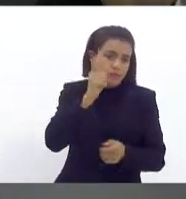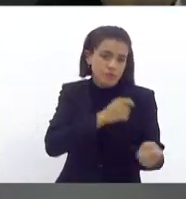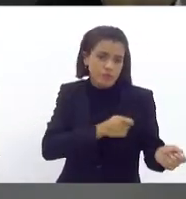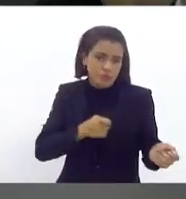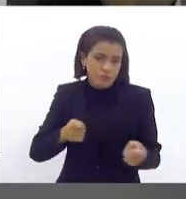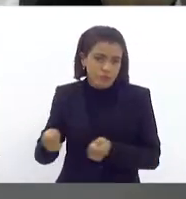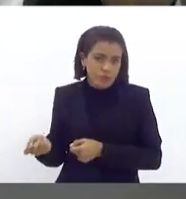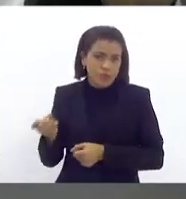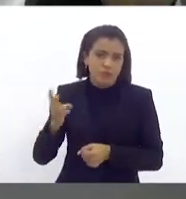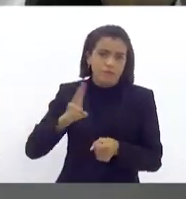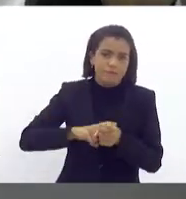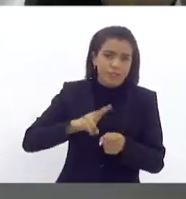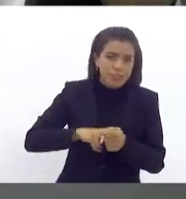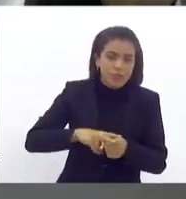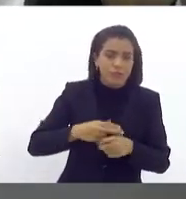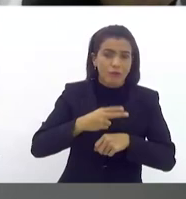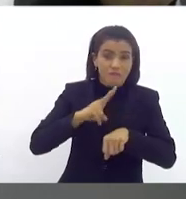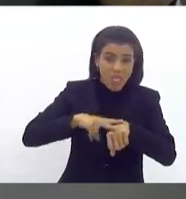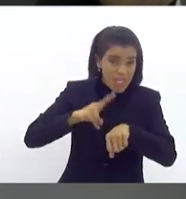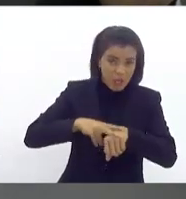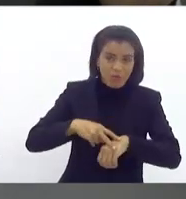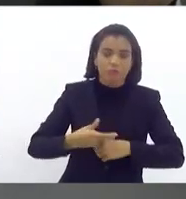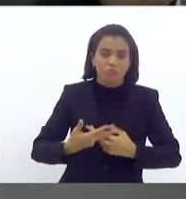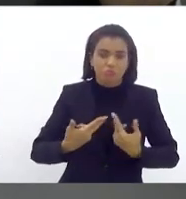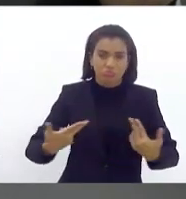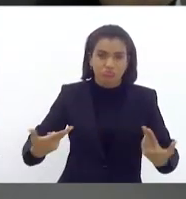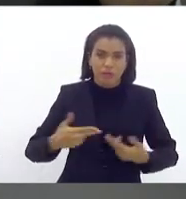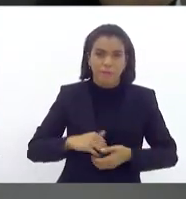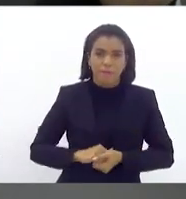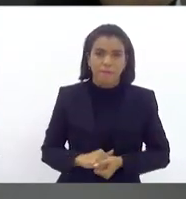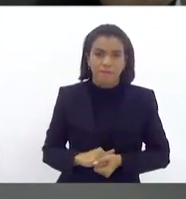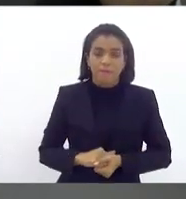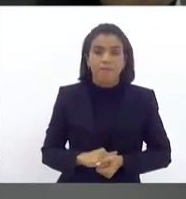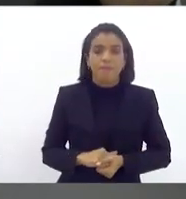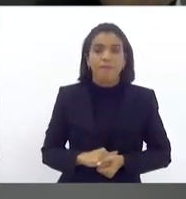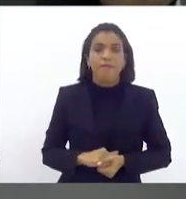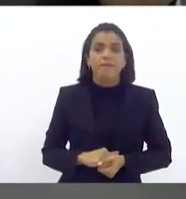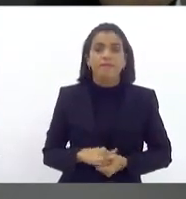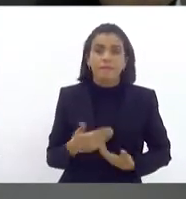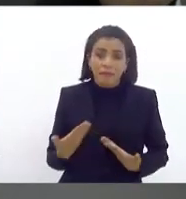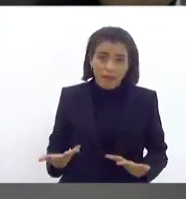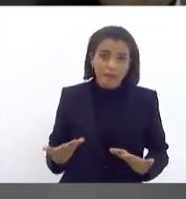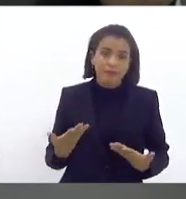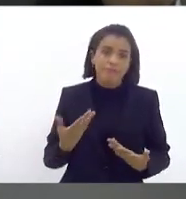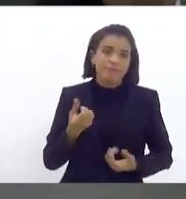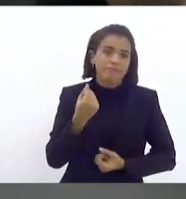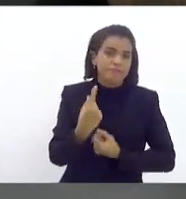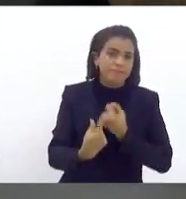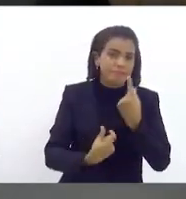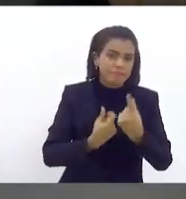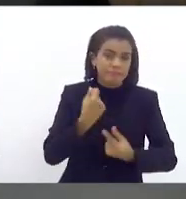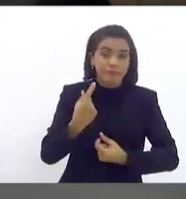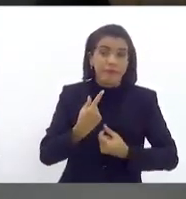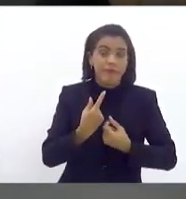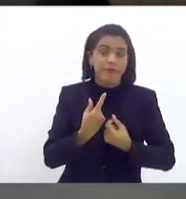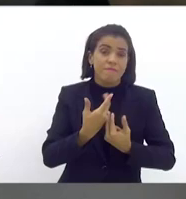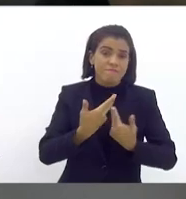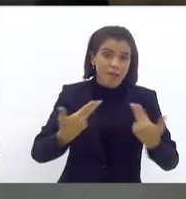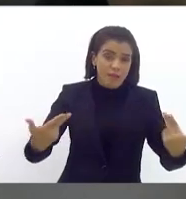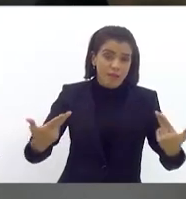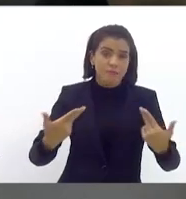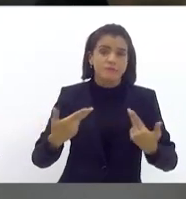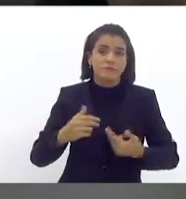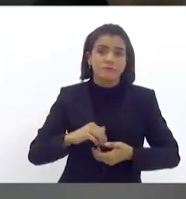fazem um grande serviço à sociedade. Muito bem. E muitas vezes, com essa questão de empresas